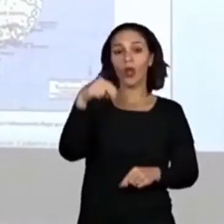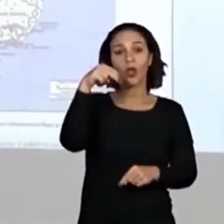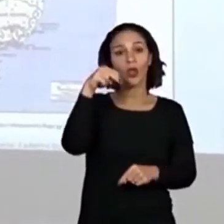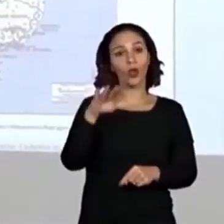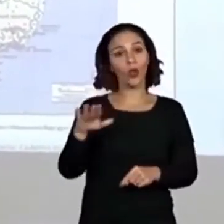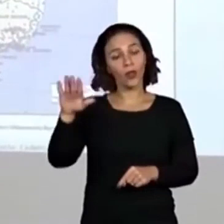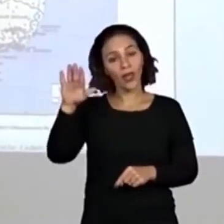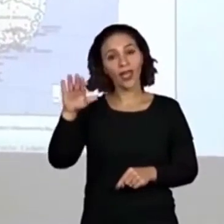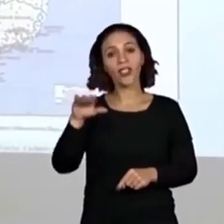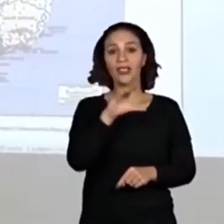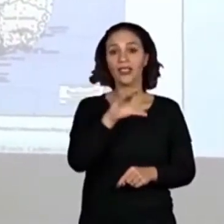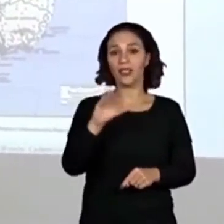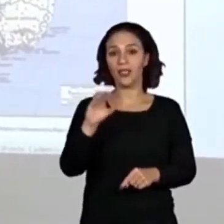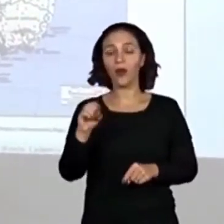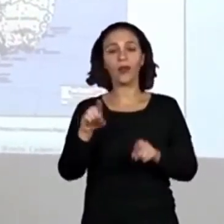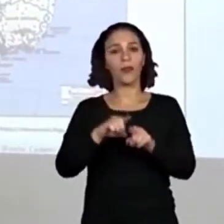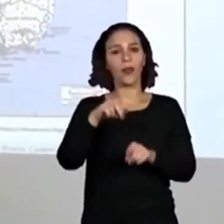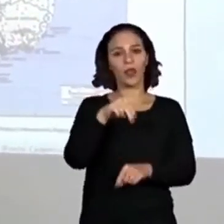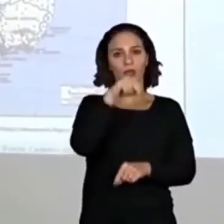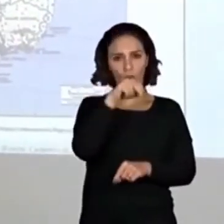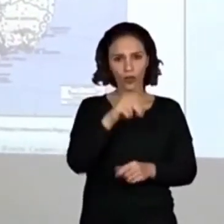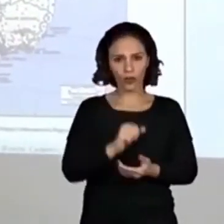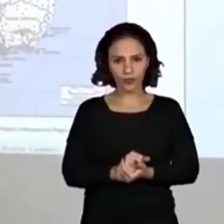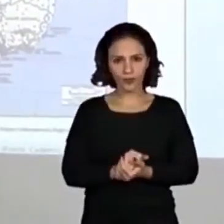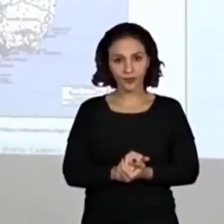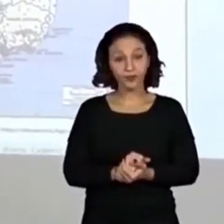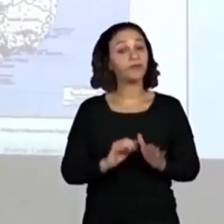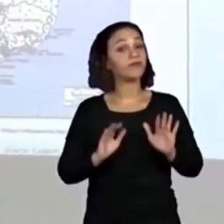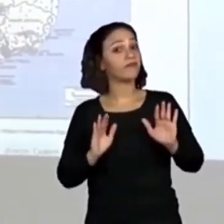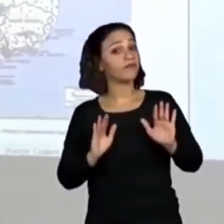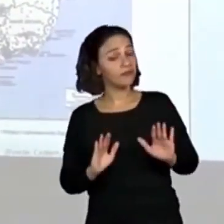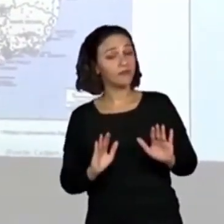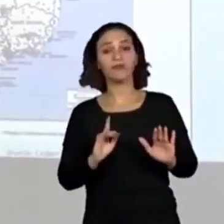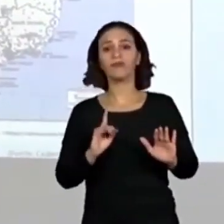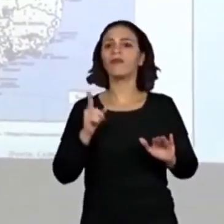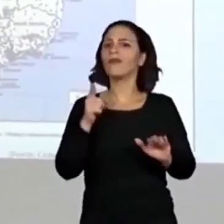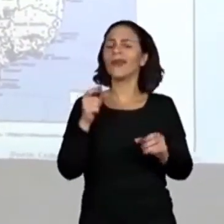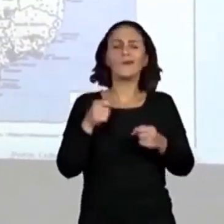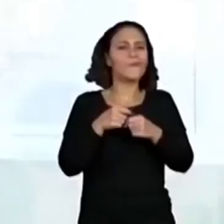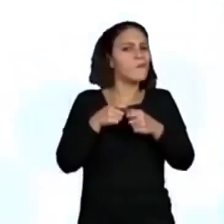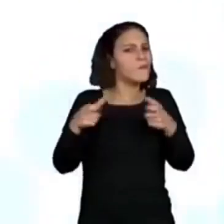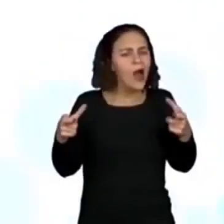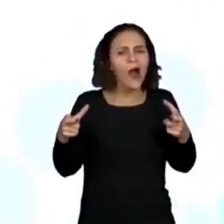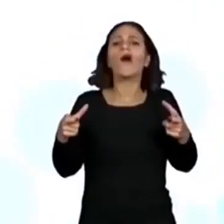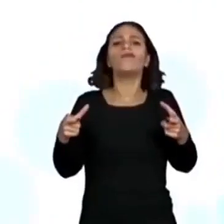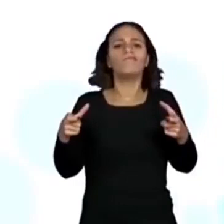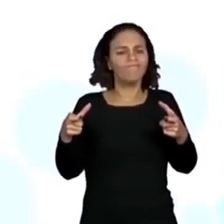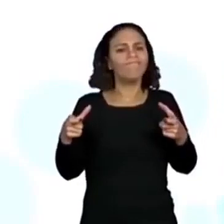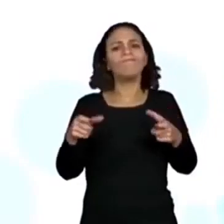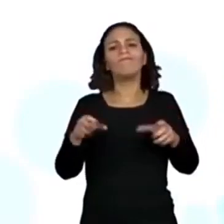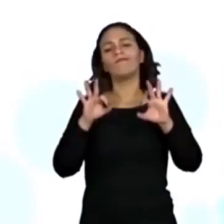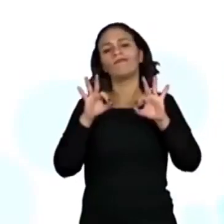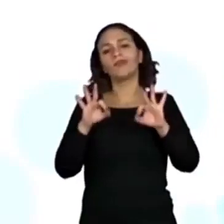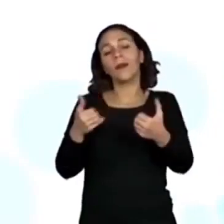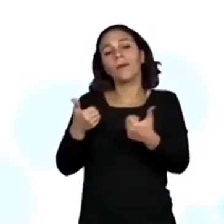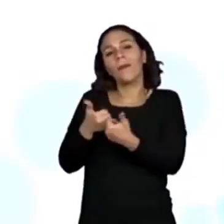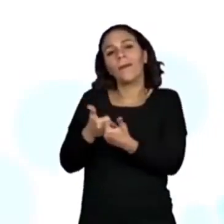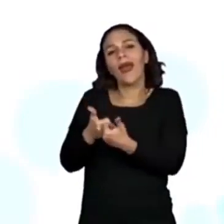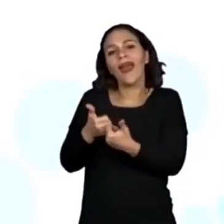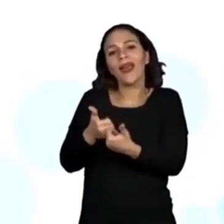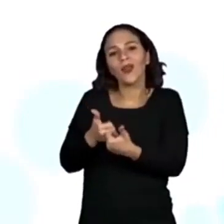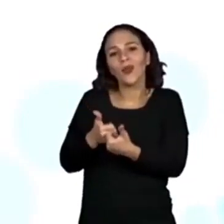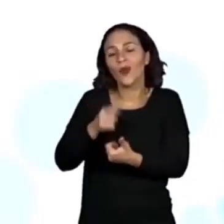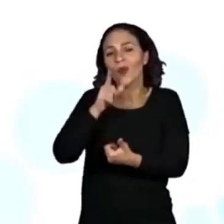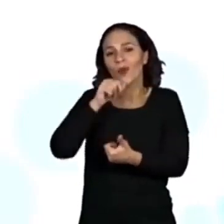o centro-oeste e o norte. Porém, a maior parte da concentração industrial, ela está próxima